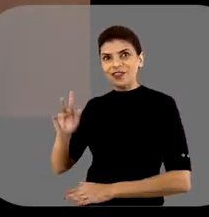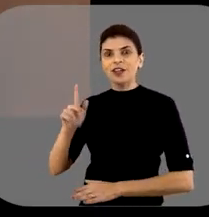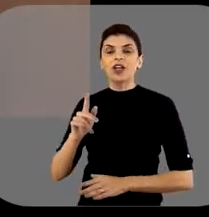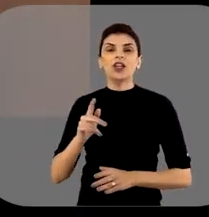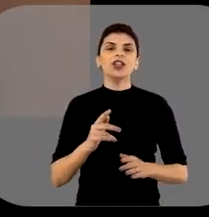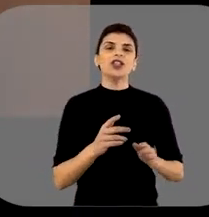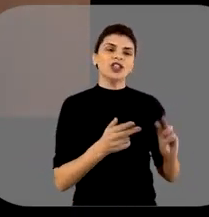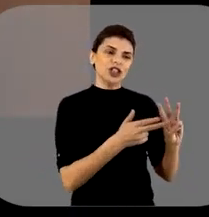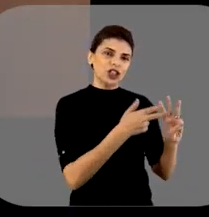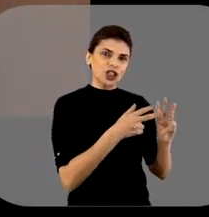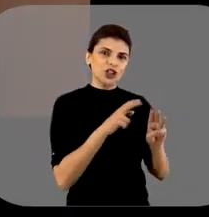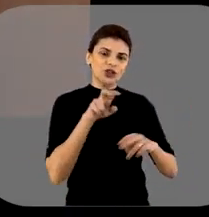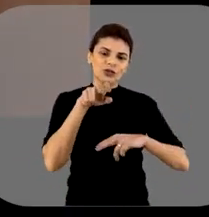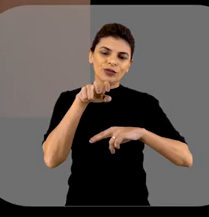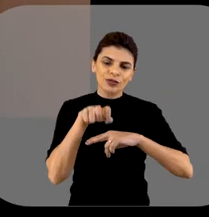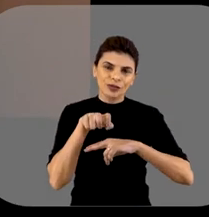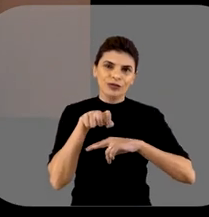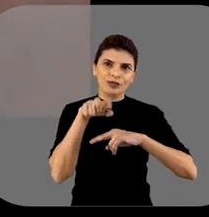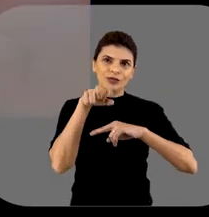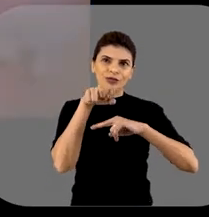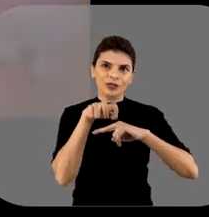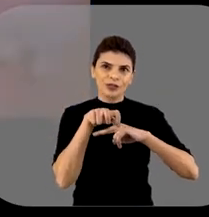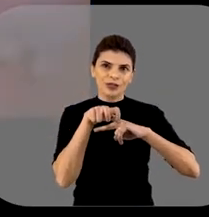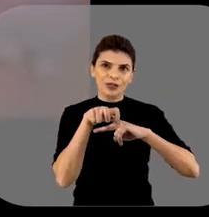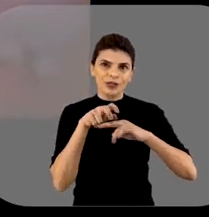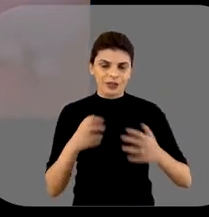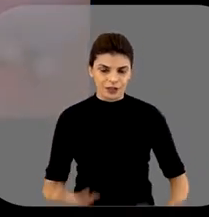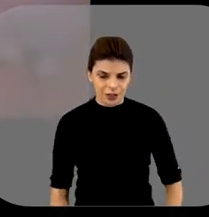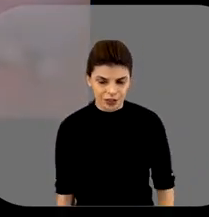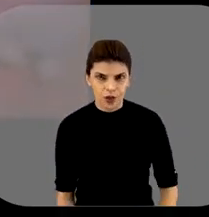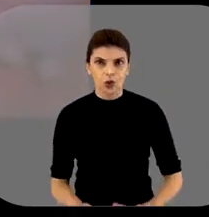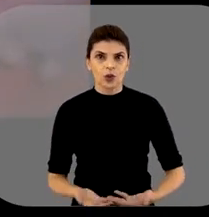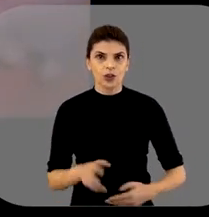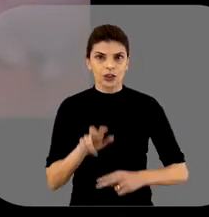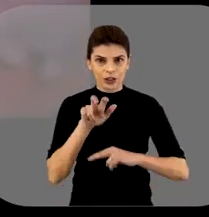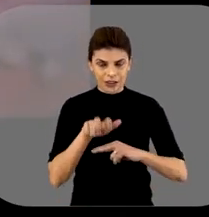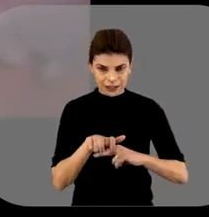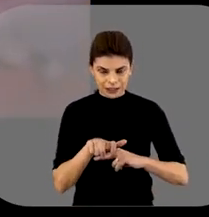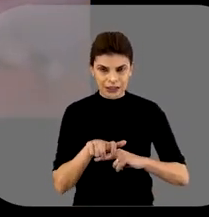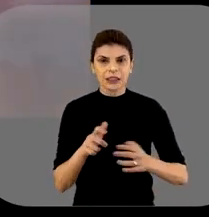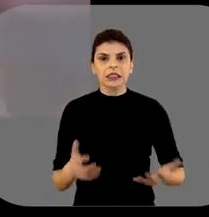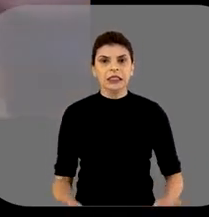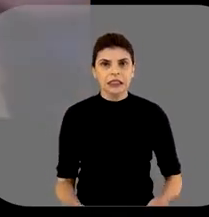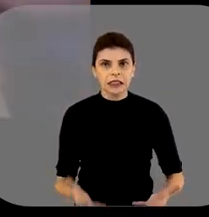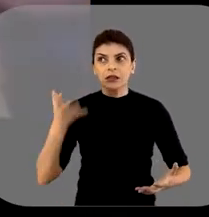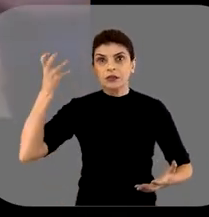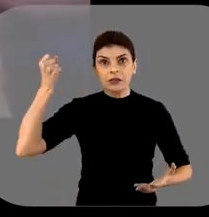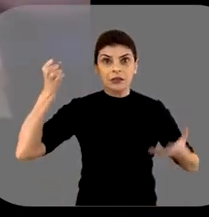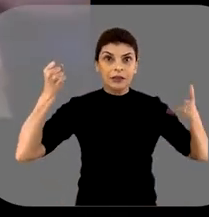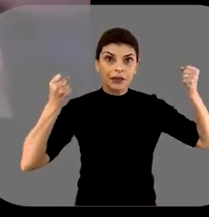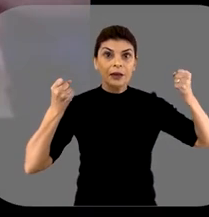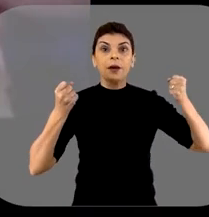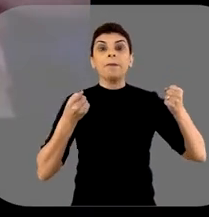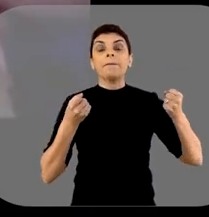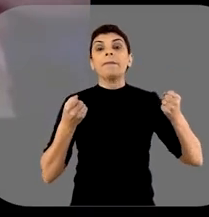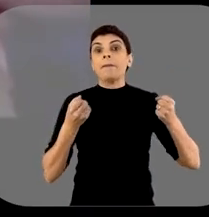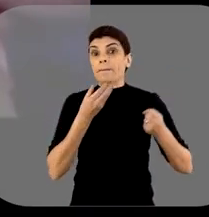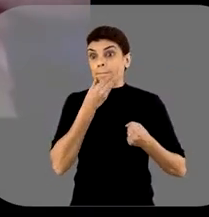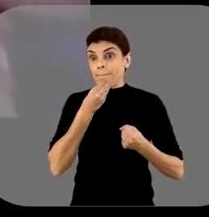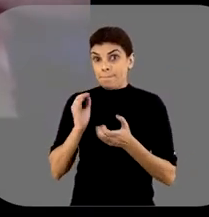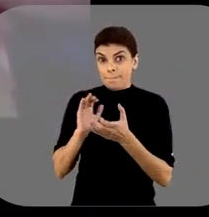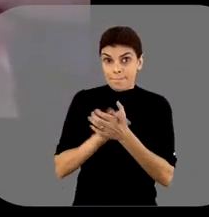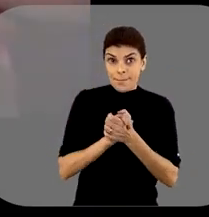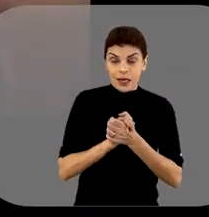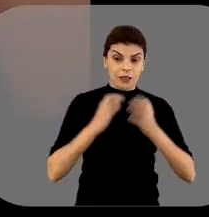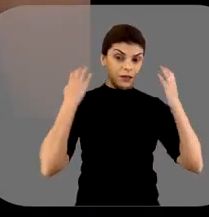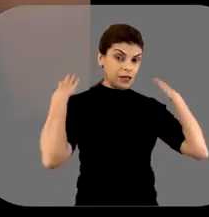coque. Cócoras. Sim. A gente segura assim, aí depois o marido tá segurando